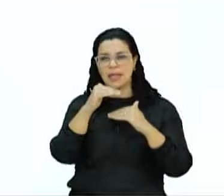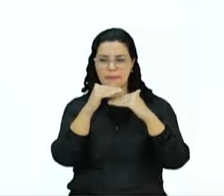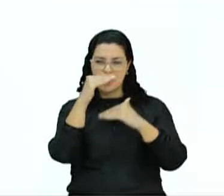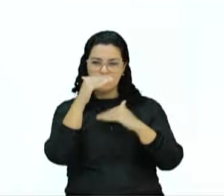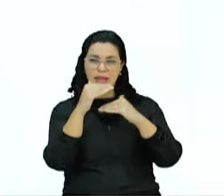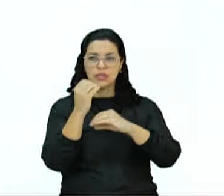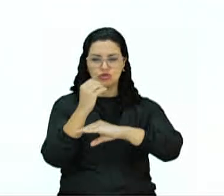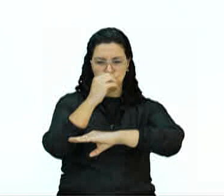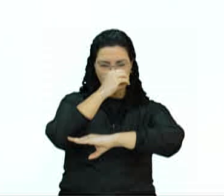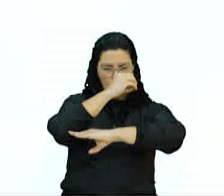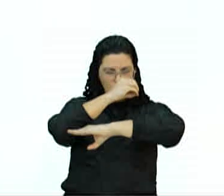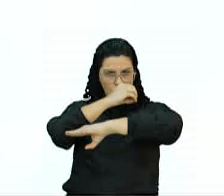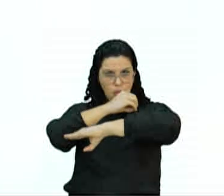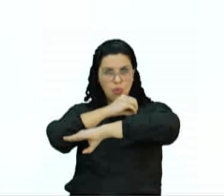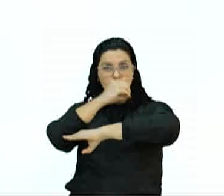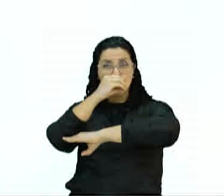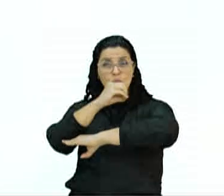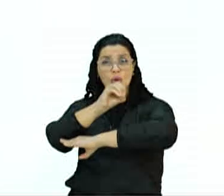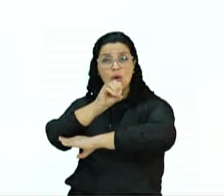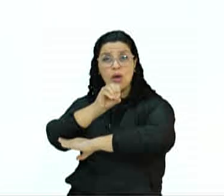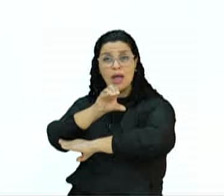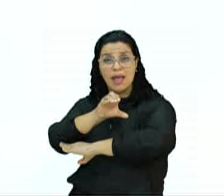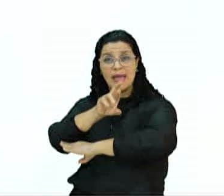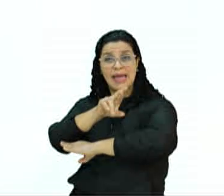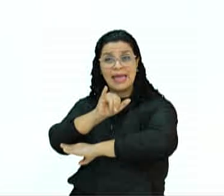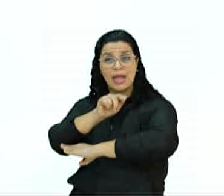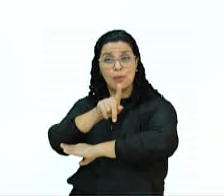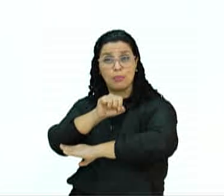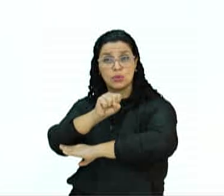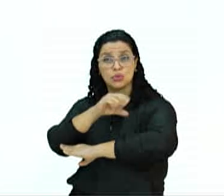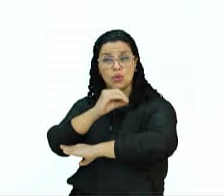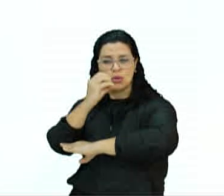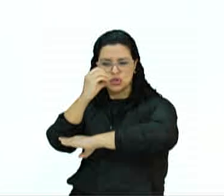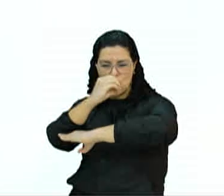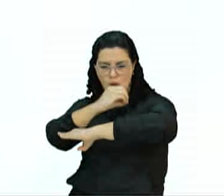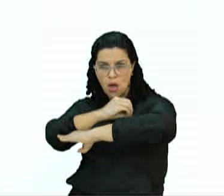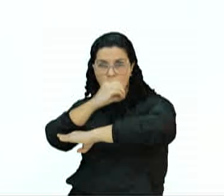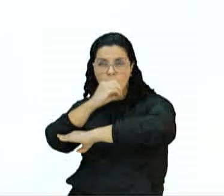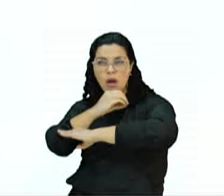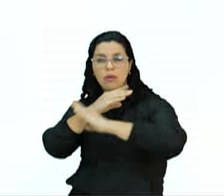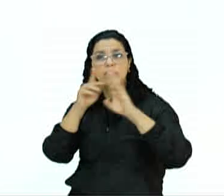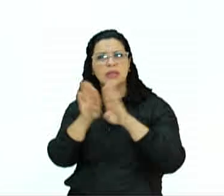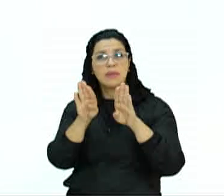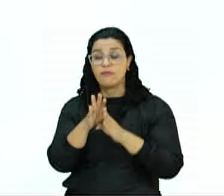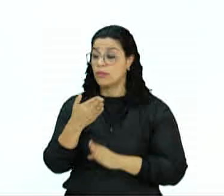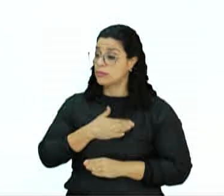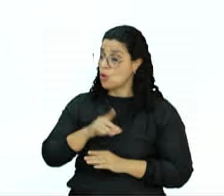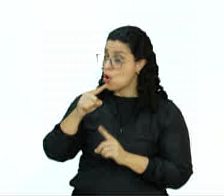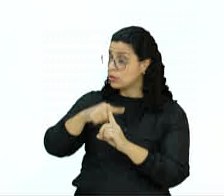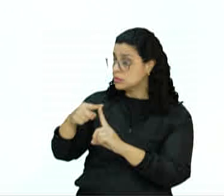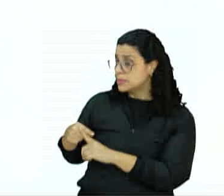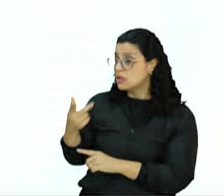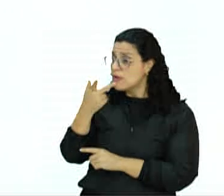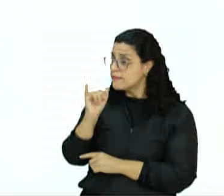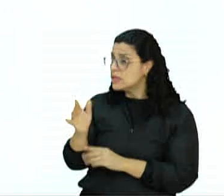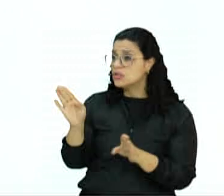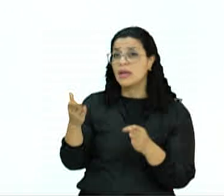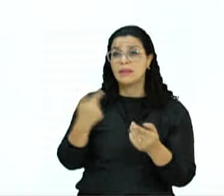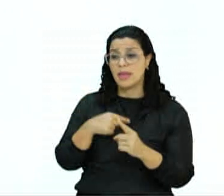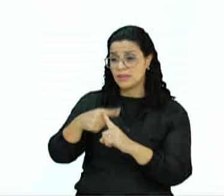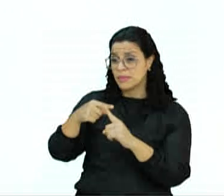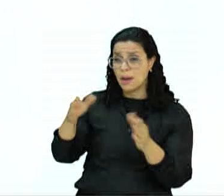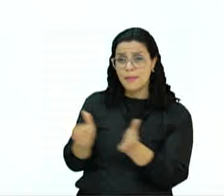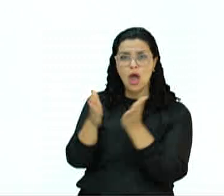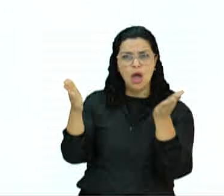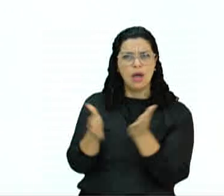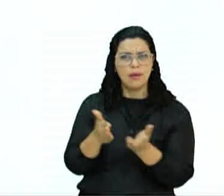ambiguidade. Estou lhe dando um crepúsculo numa bandeja e você se queixa? Não gosto de cemitério, já disse, e ainda mais cemitério